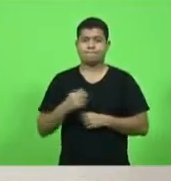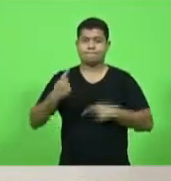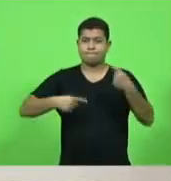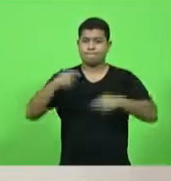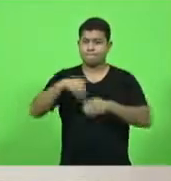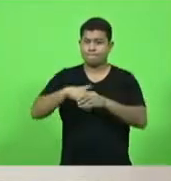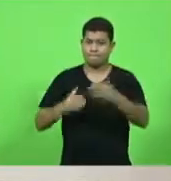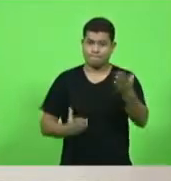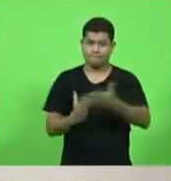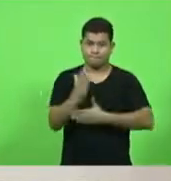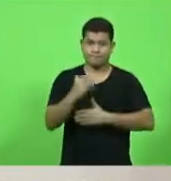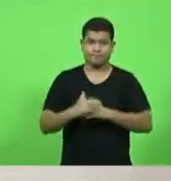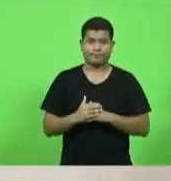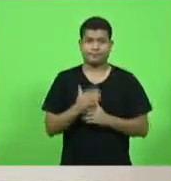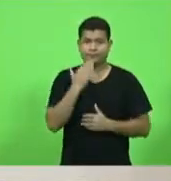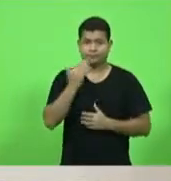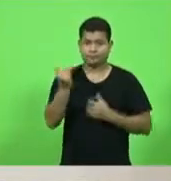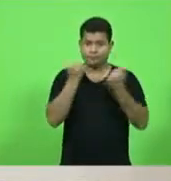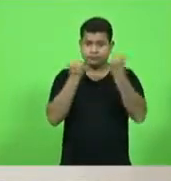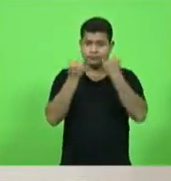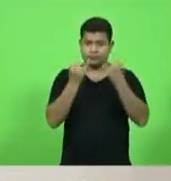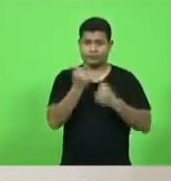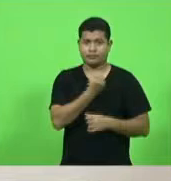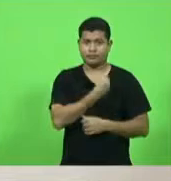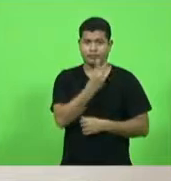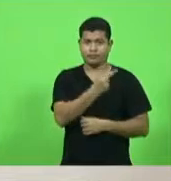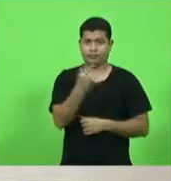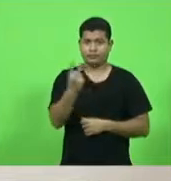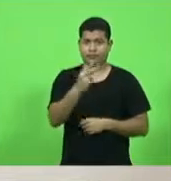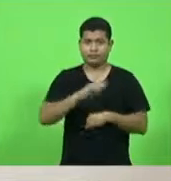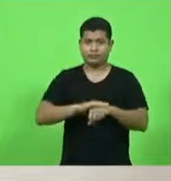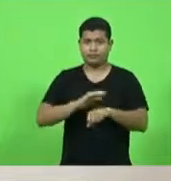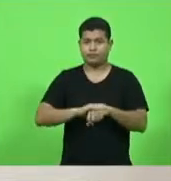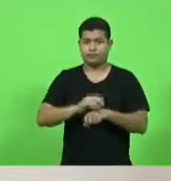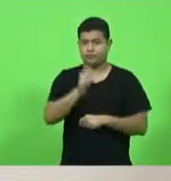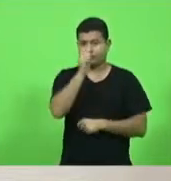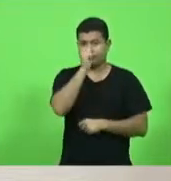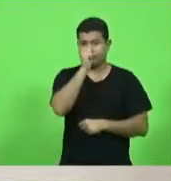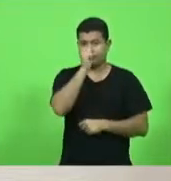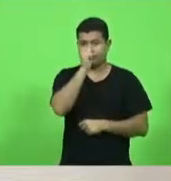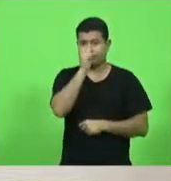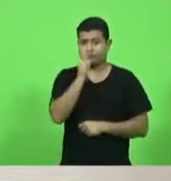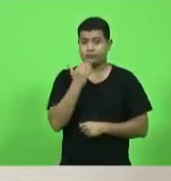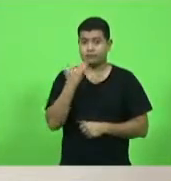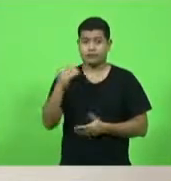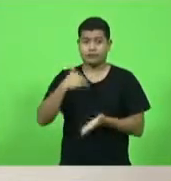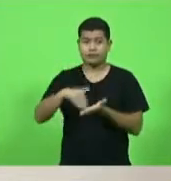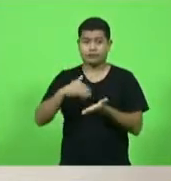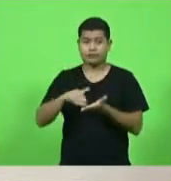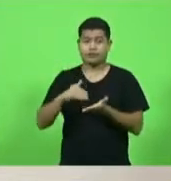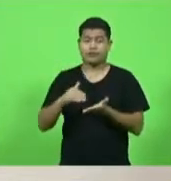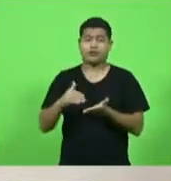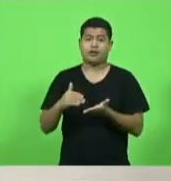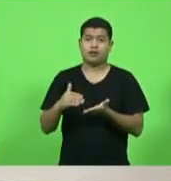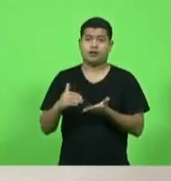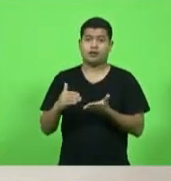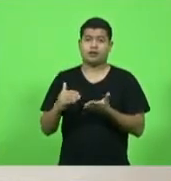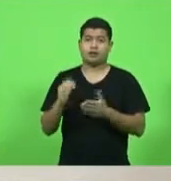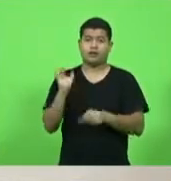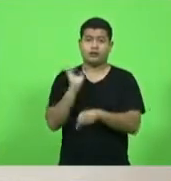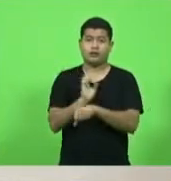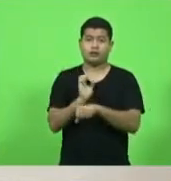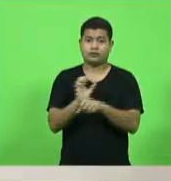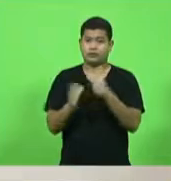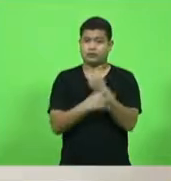aprovada. Pedido de informação 22, deputado João Amin, solicitando ao secretário do Estado de